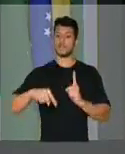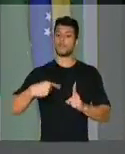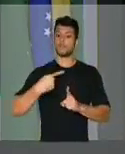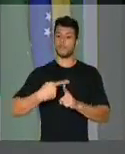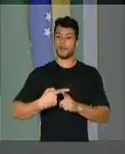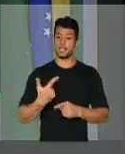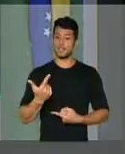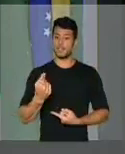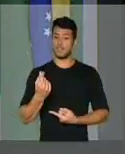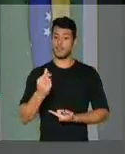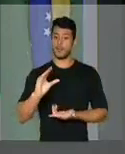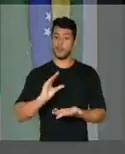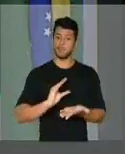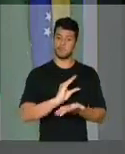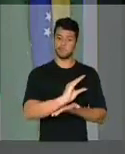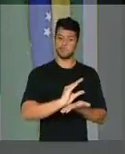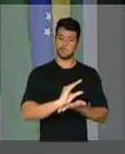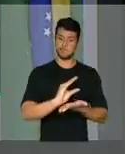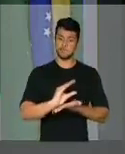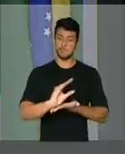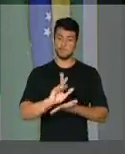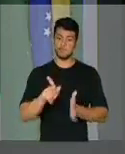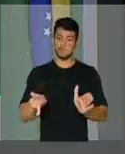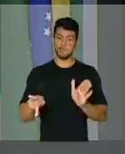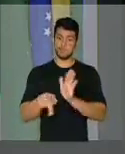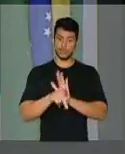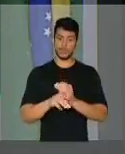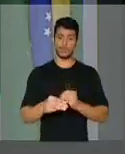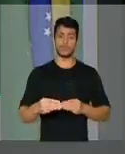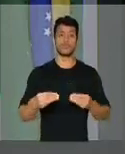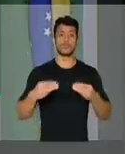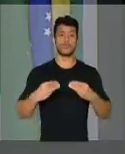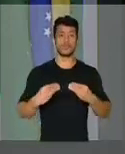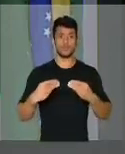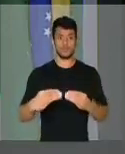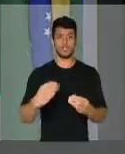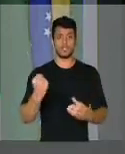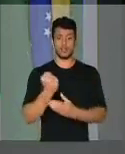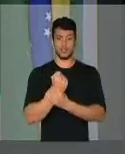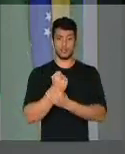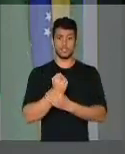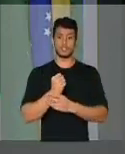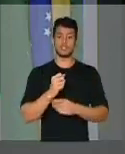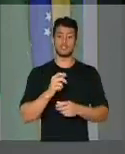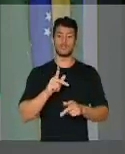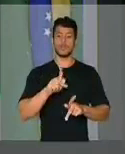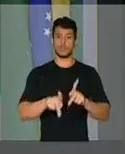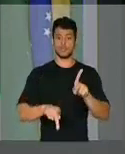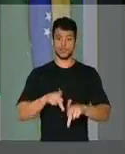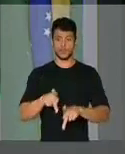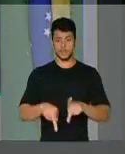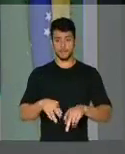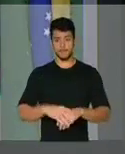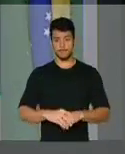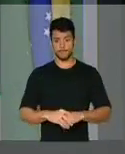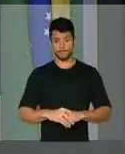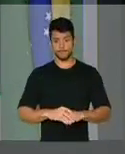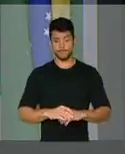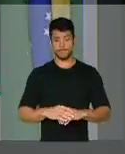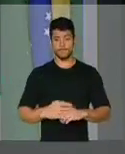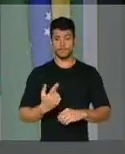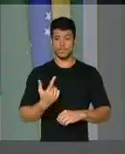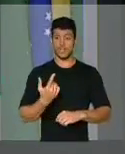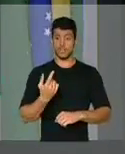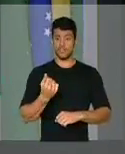de recursos da União provenientes do Ministério da Segurança Pública. E essas